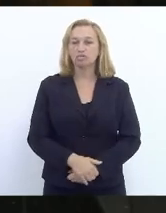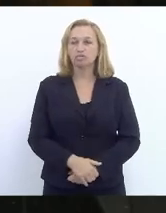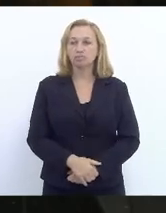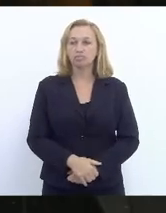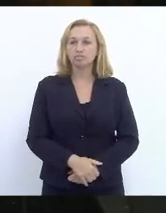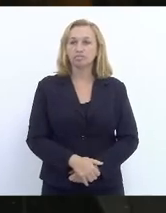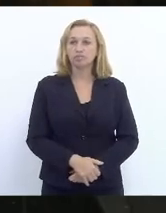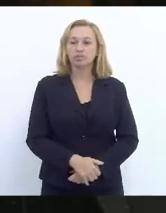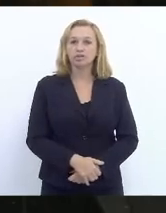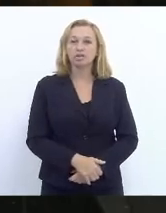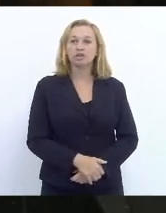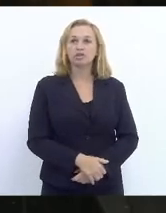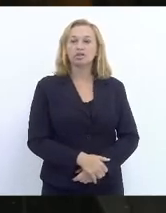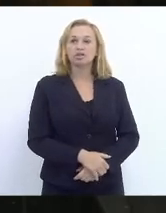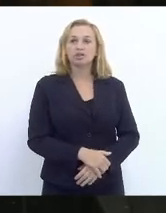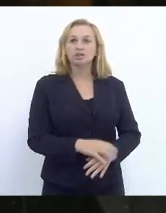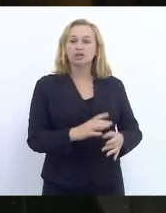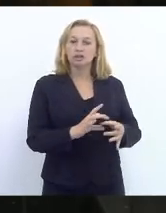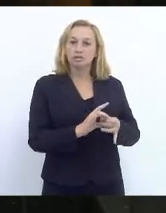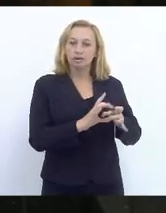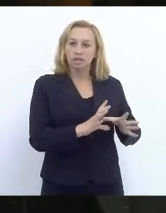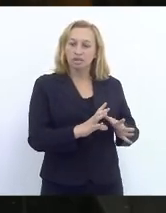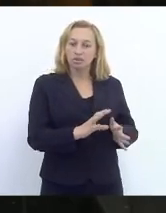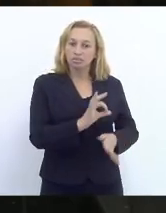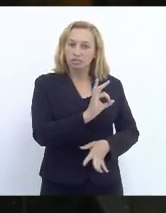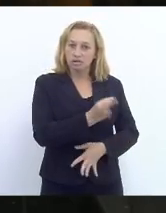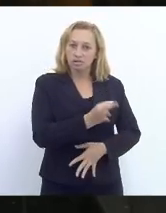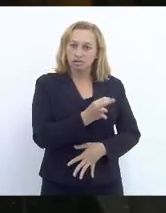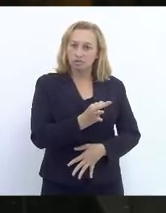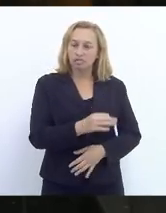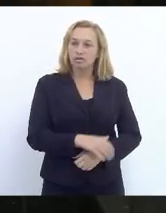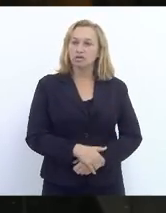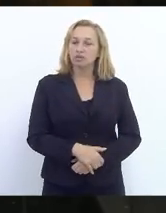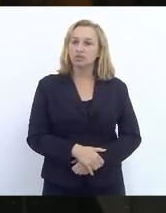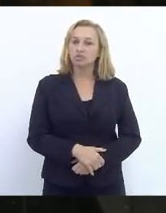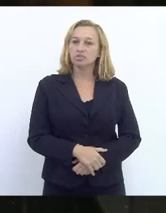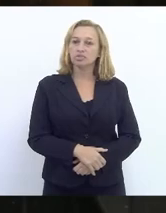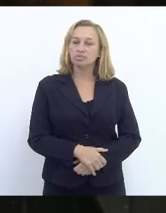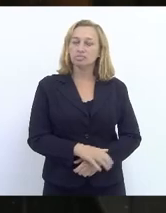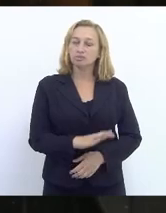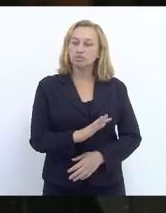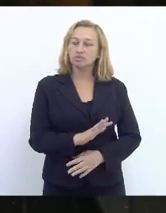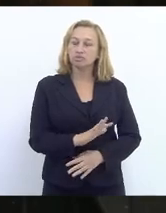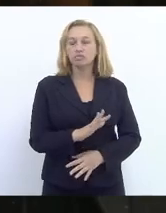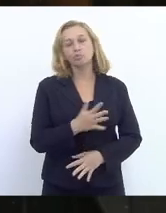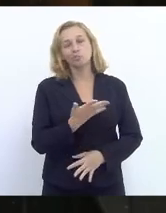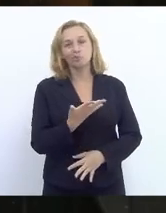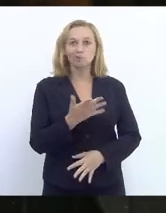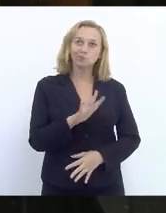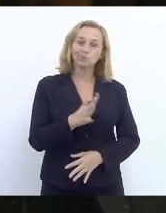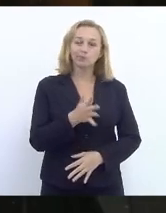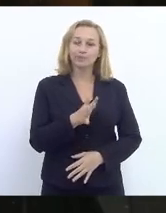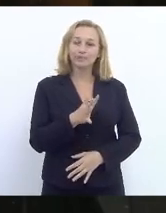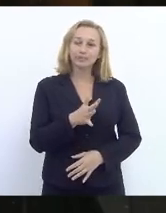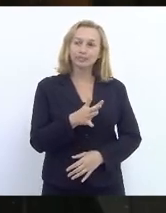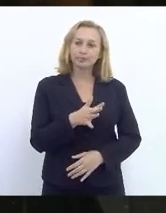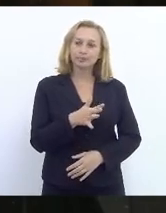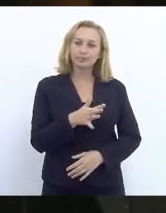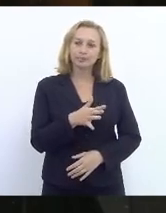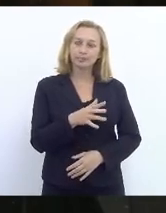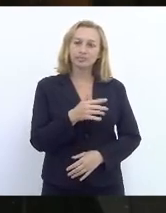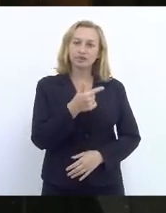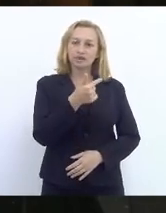é a taxa de licenciamento especificamente que a custava a próxima custa aproximadamente